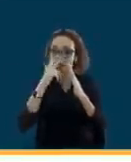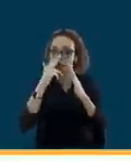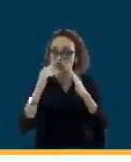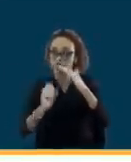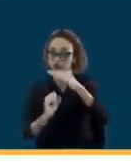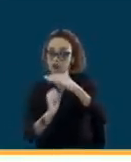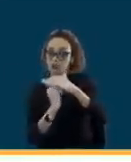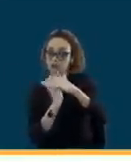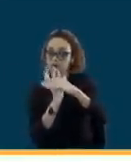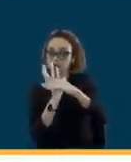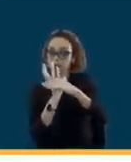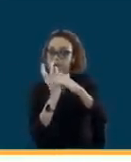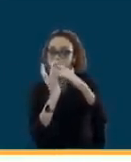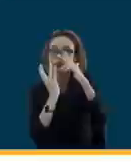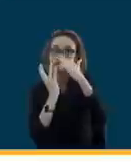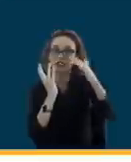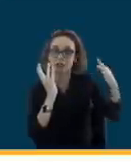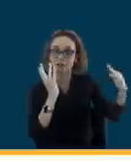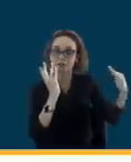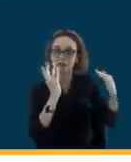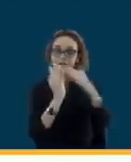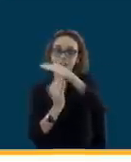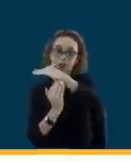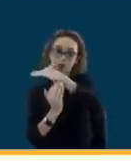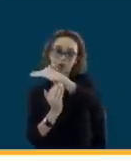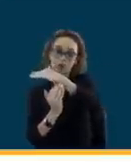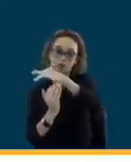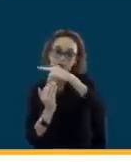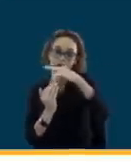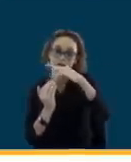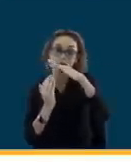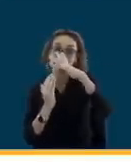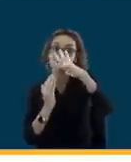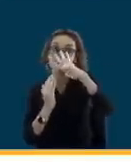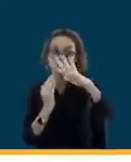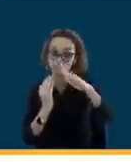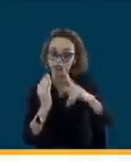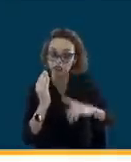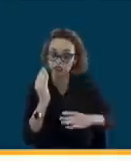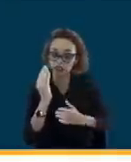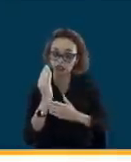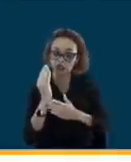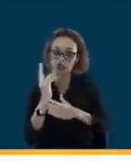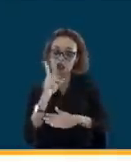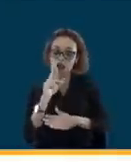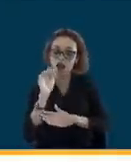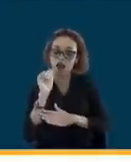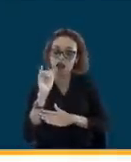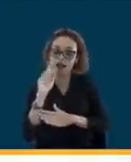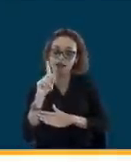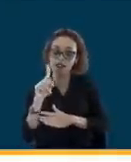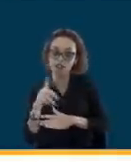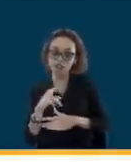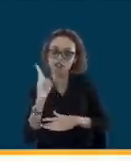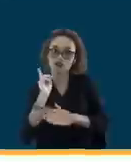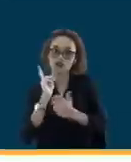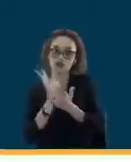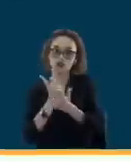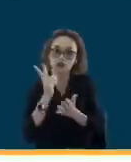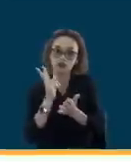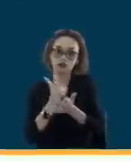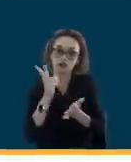cabeça. Mas eles não conseguem arrancar as raízes, então a gente reemerge.